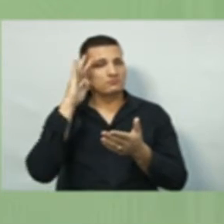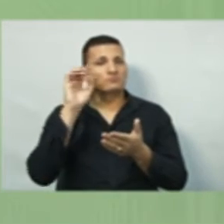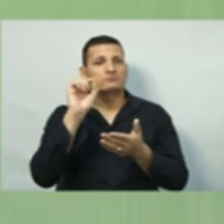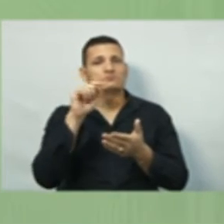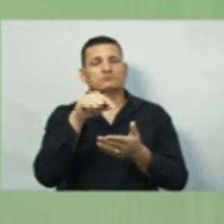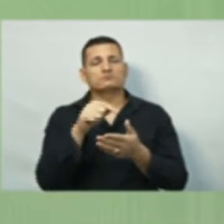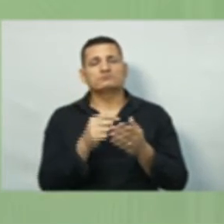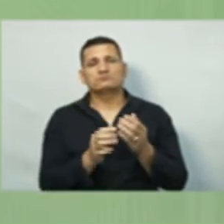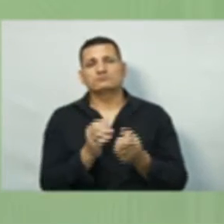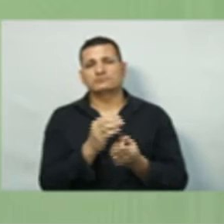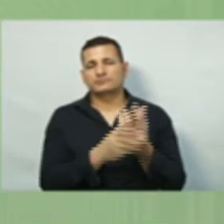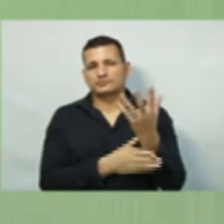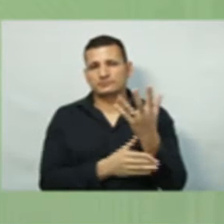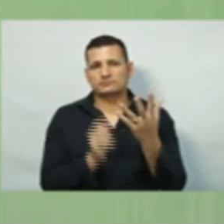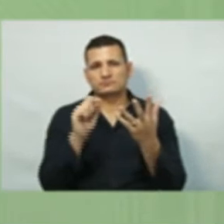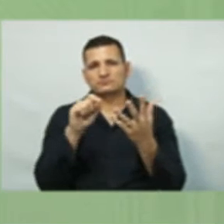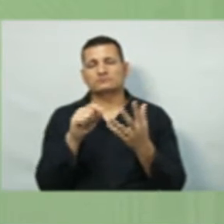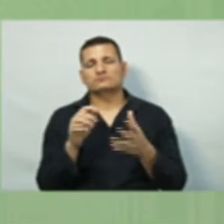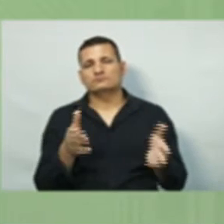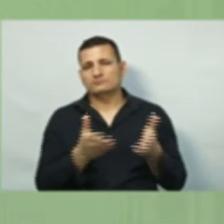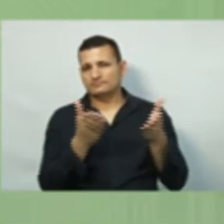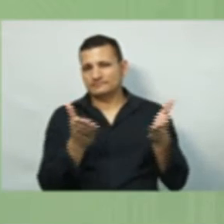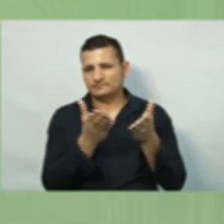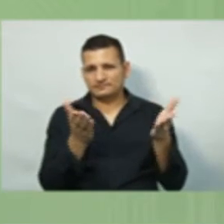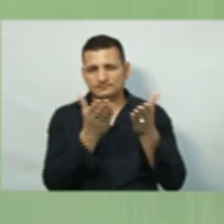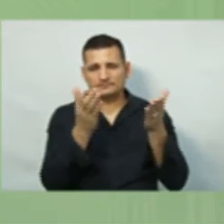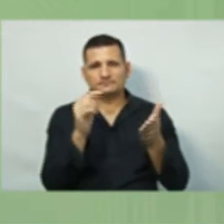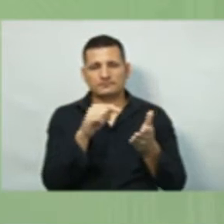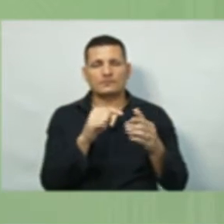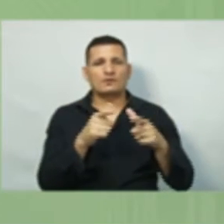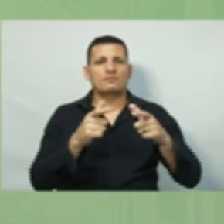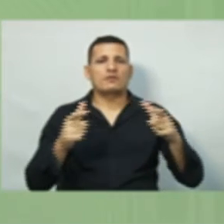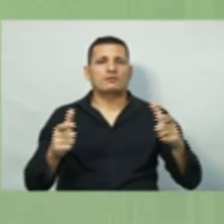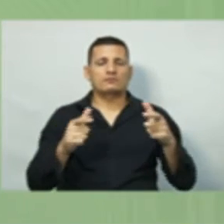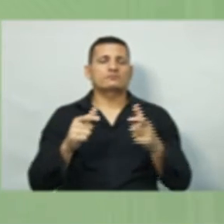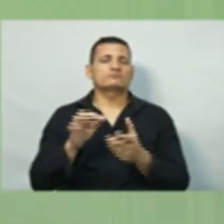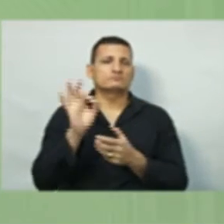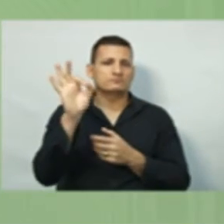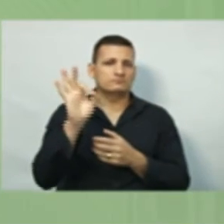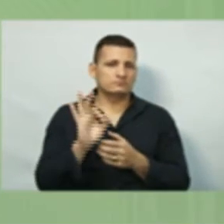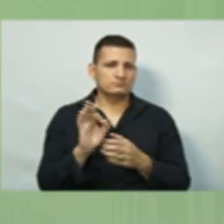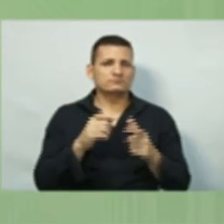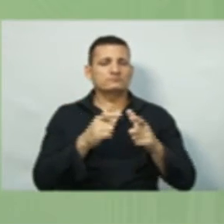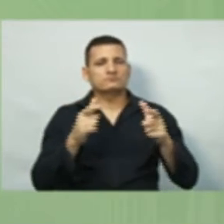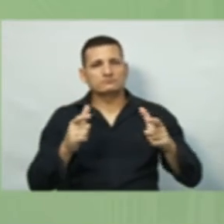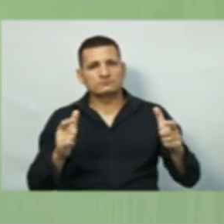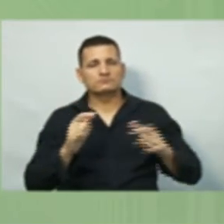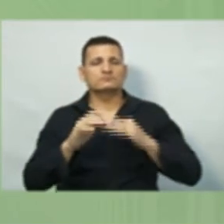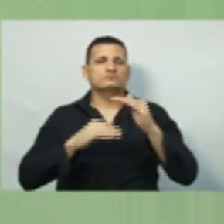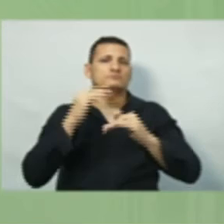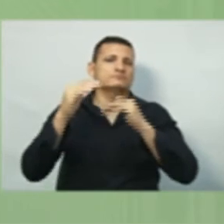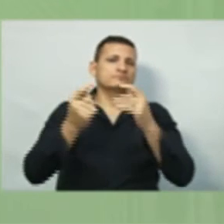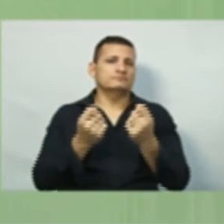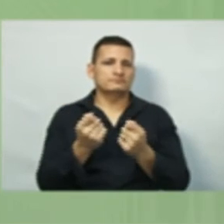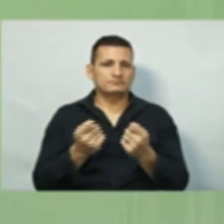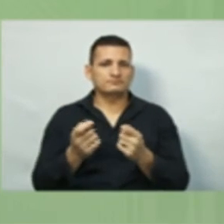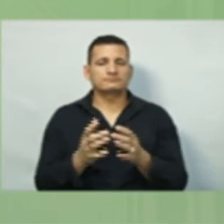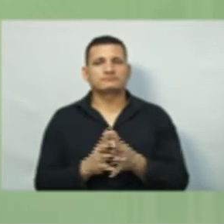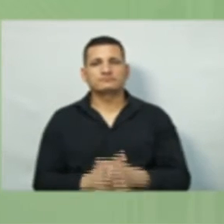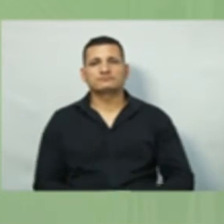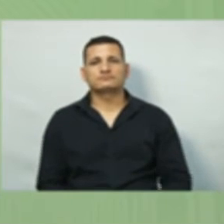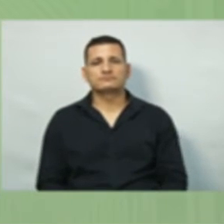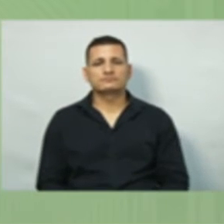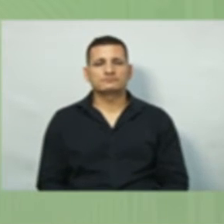então, um incentivo para o aumento da taxa do crescimento, do desenvolvimento econômico.